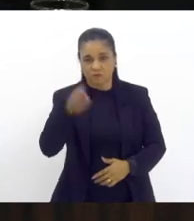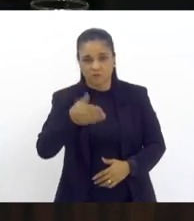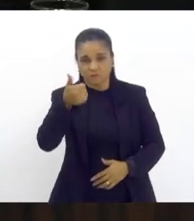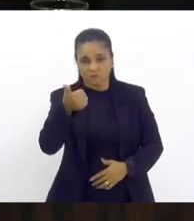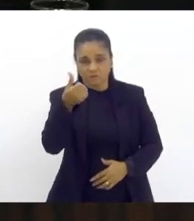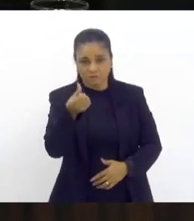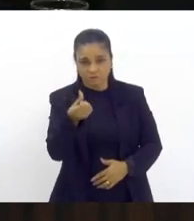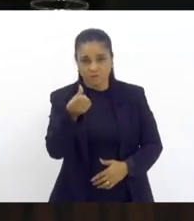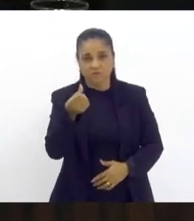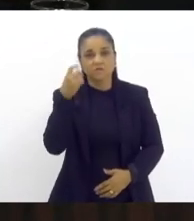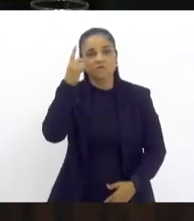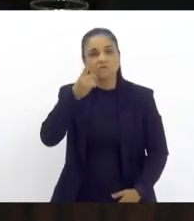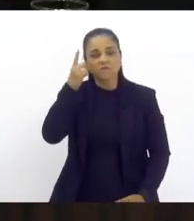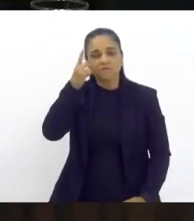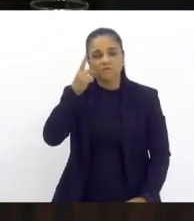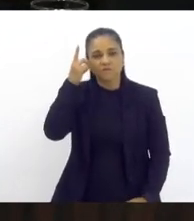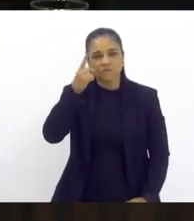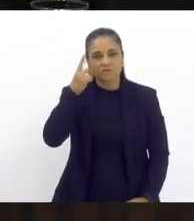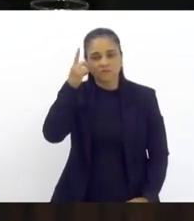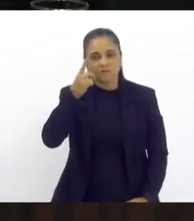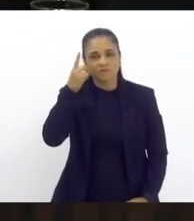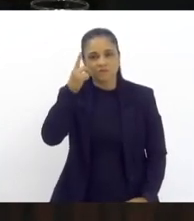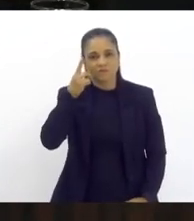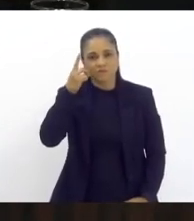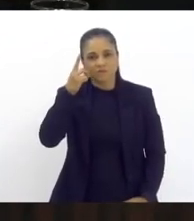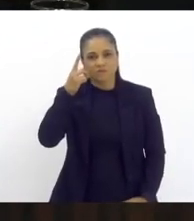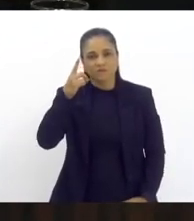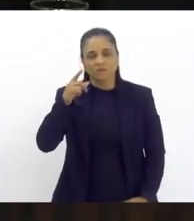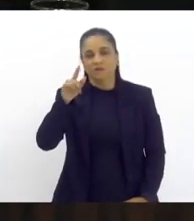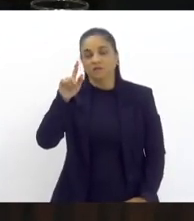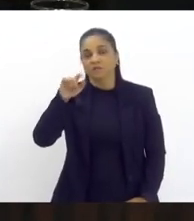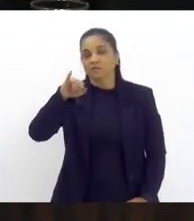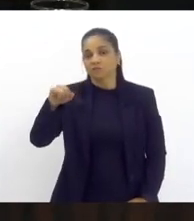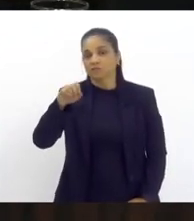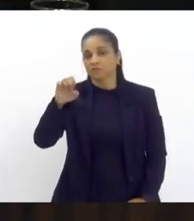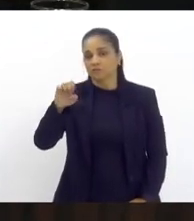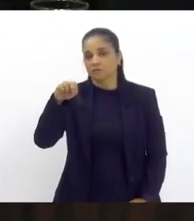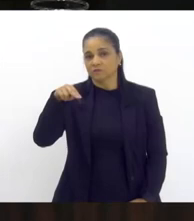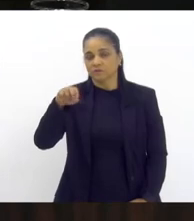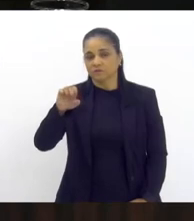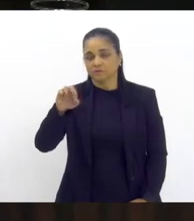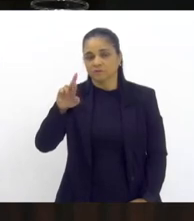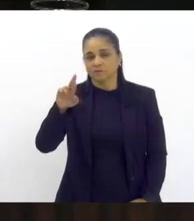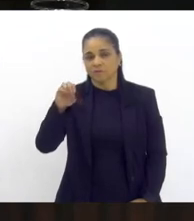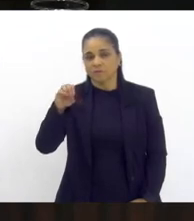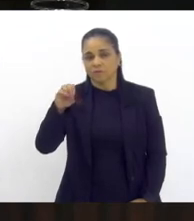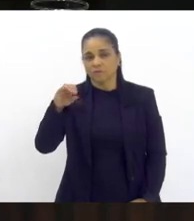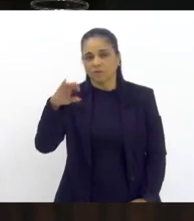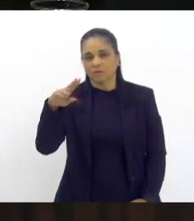528/2016, de autoria da deputada Jane Rocha.